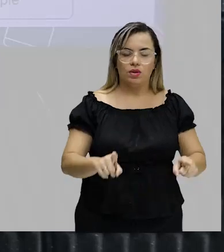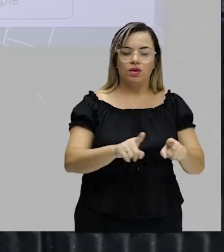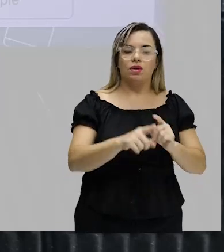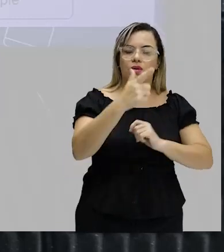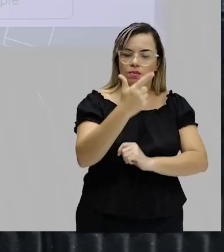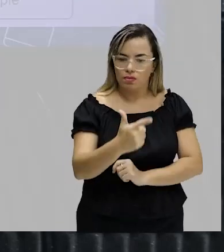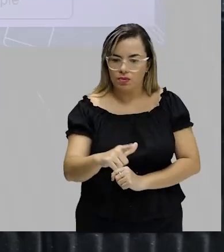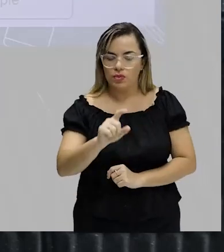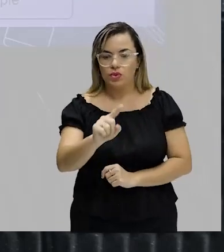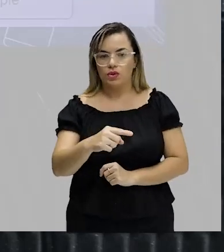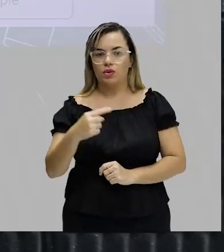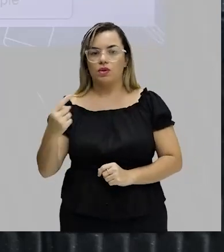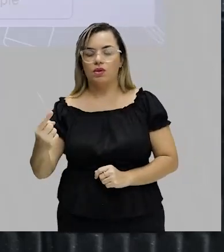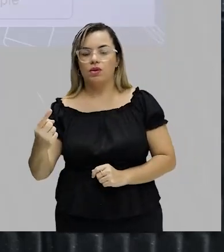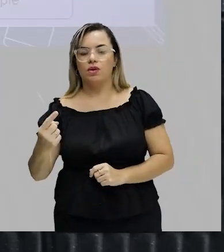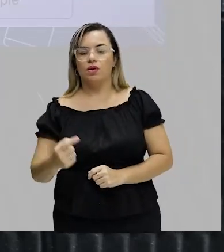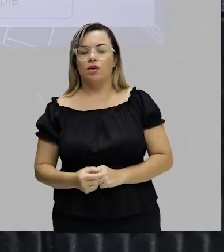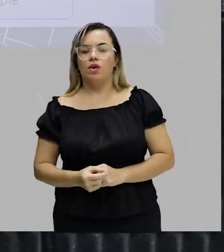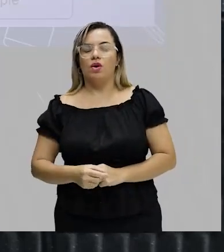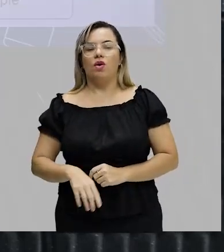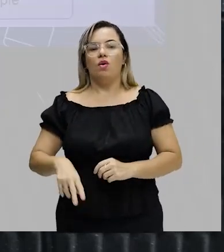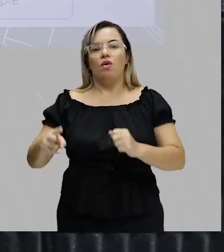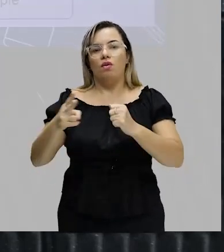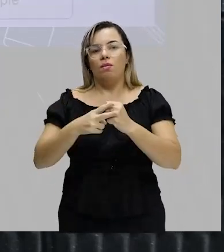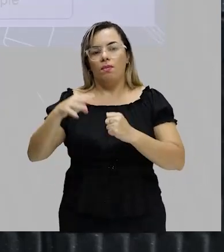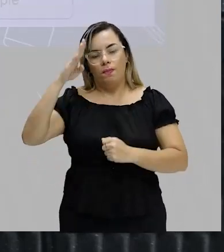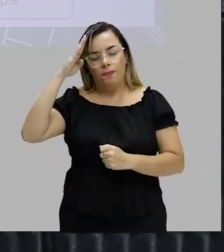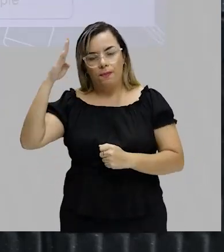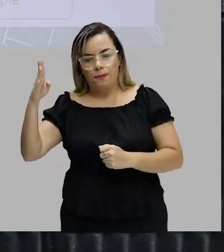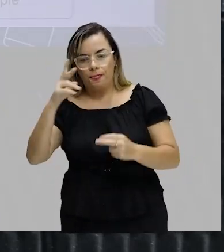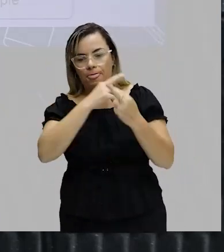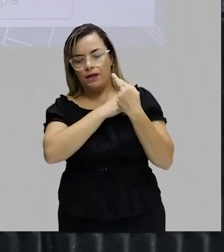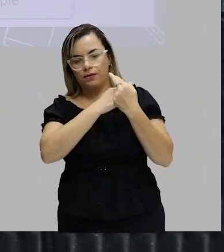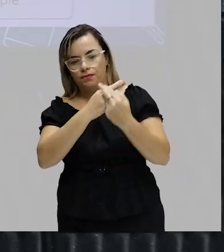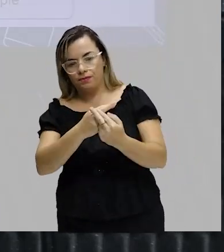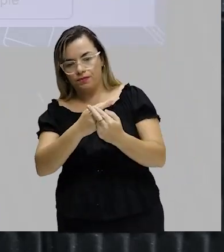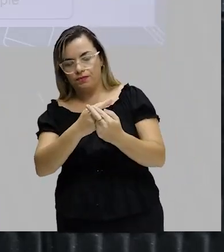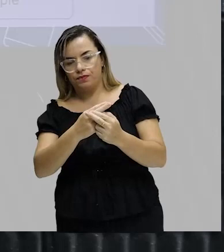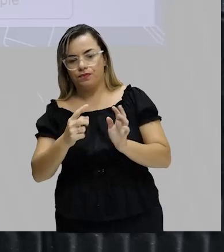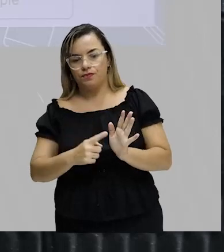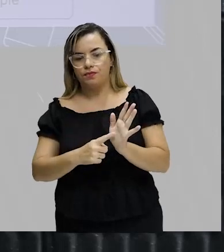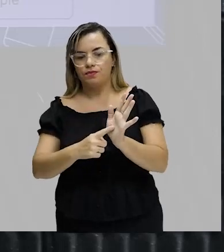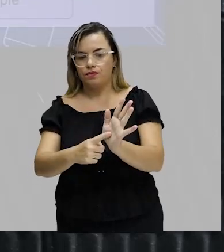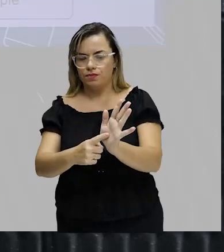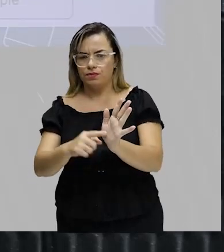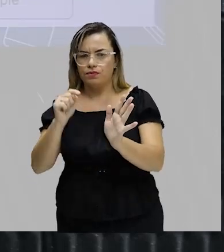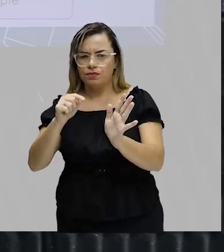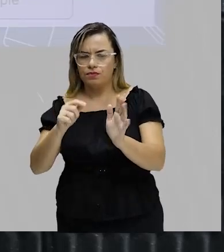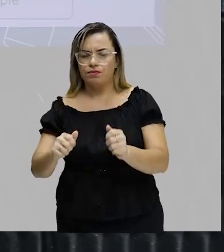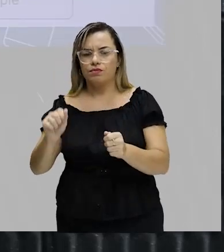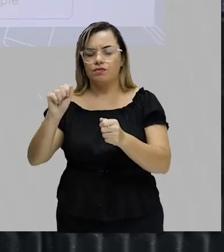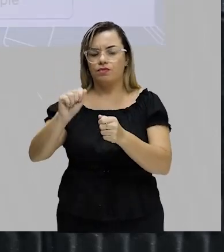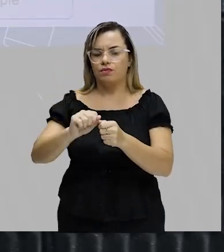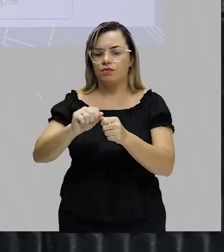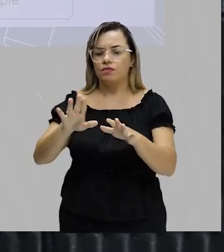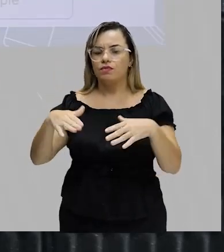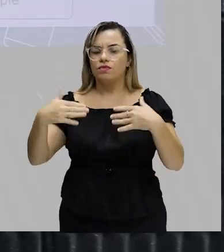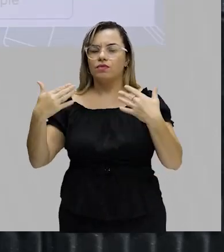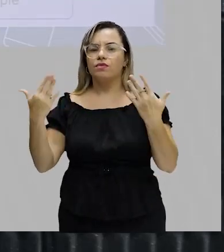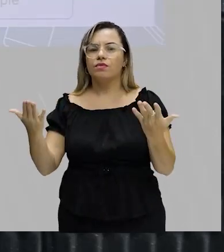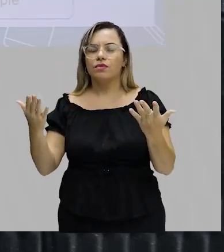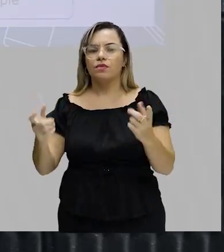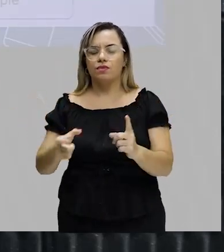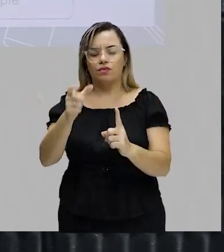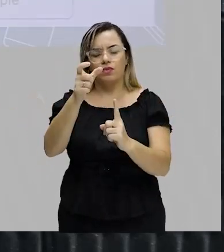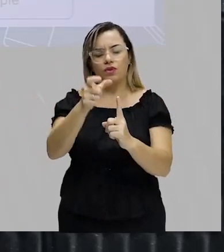bom? Já o verbo principal, ele é responsável por indicar a ação. O que, de fato, aquele